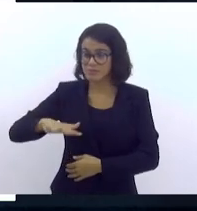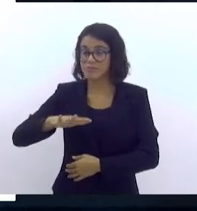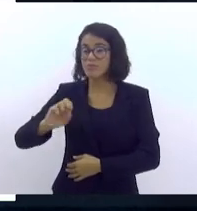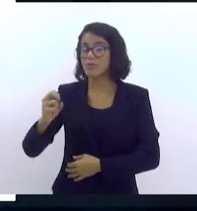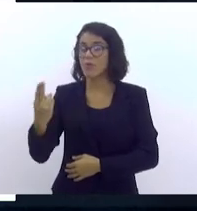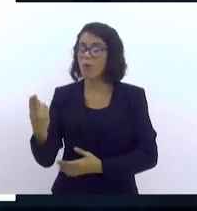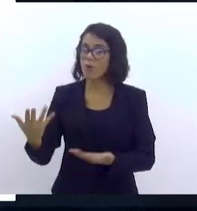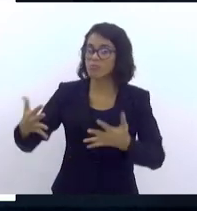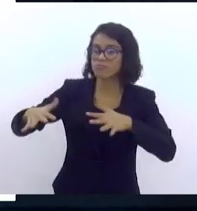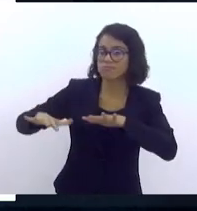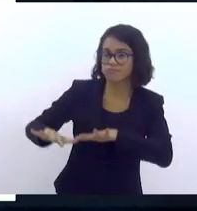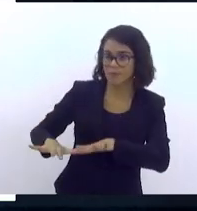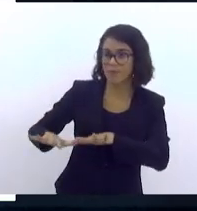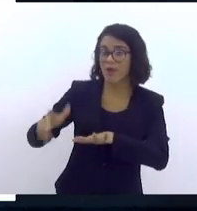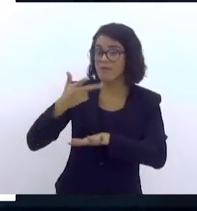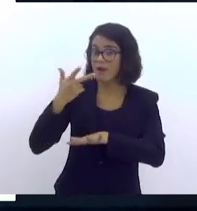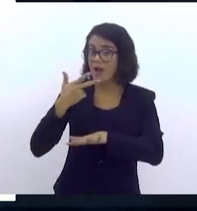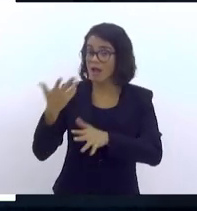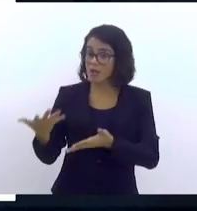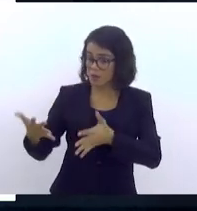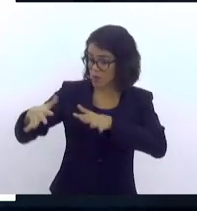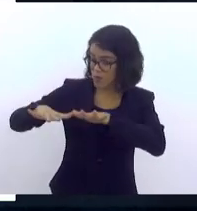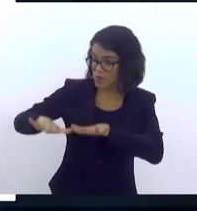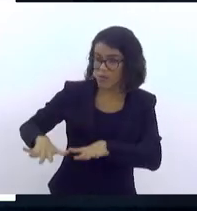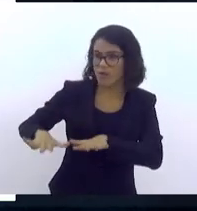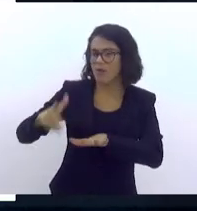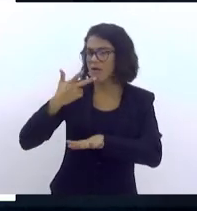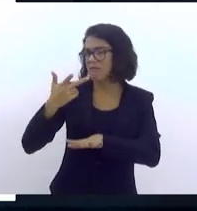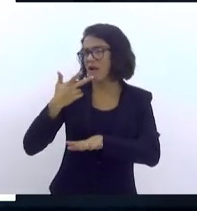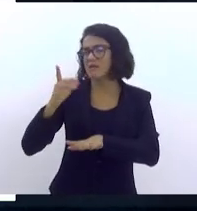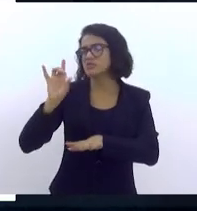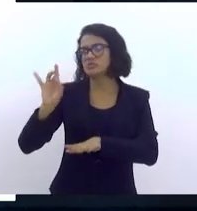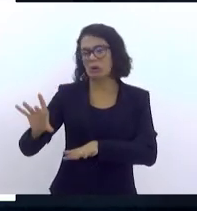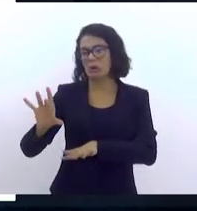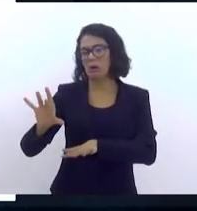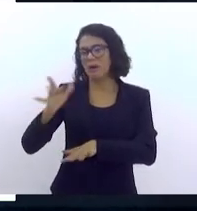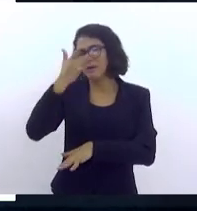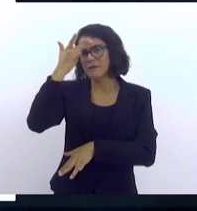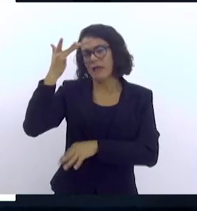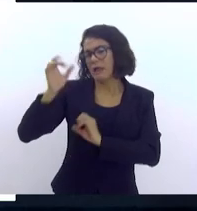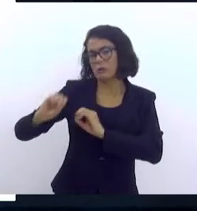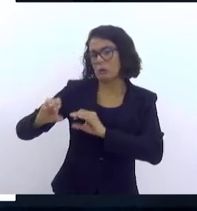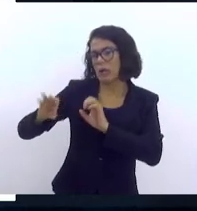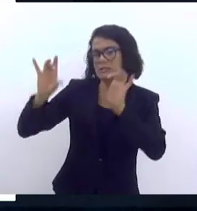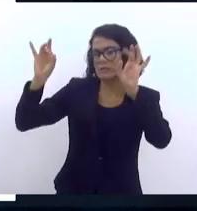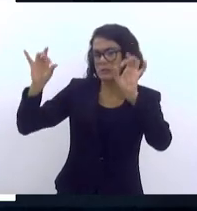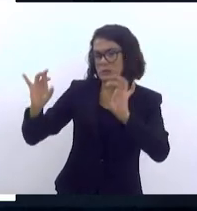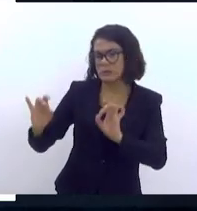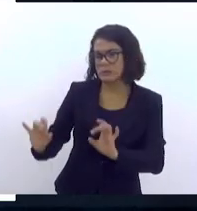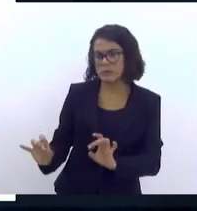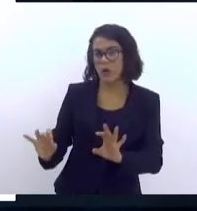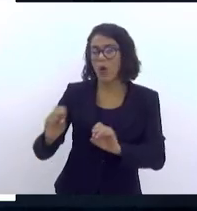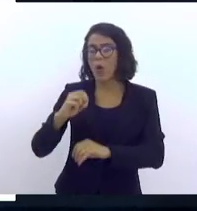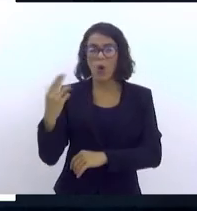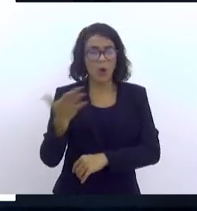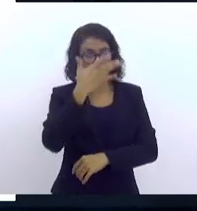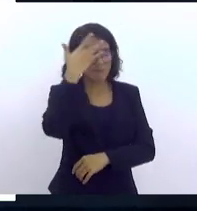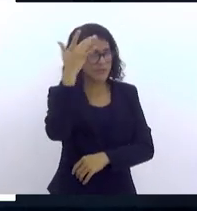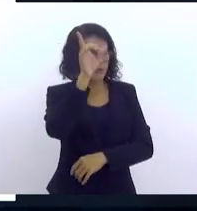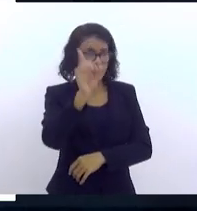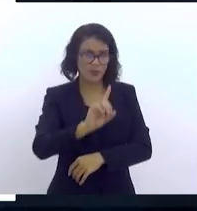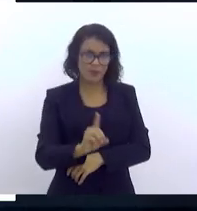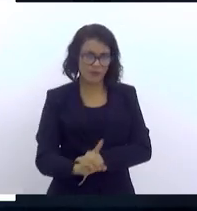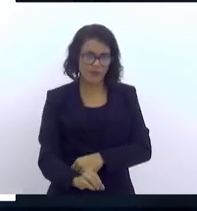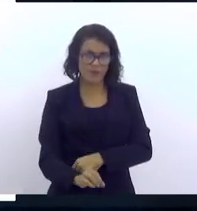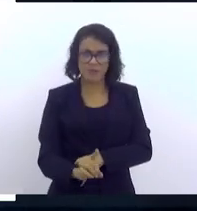sobre inclusão E aí quando a gente está falando de inclusão a gente não tá falando só da Educação Especial ou de pessoas com